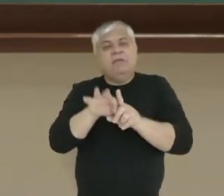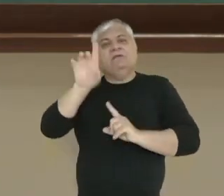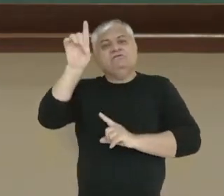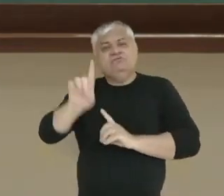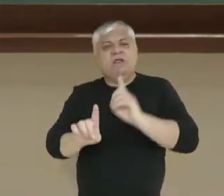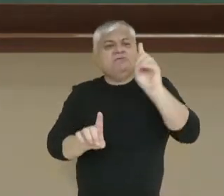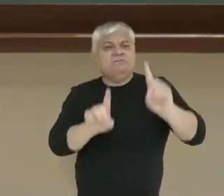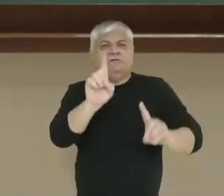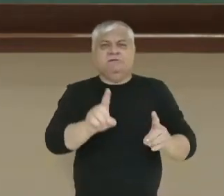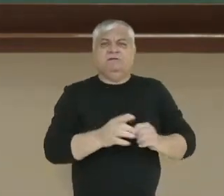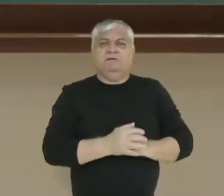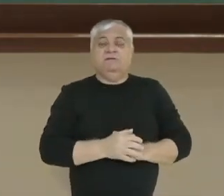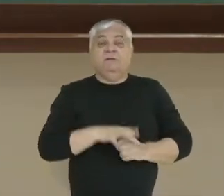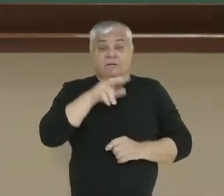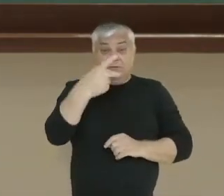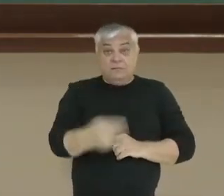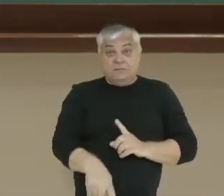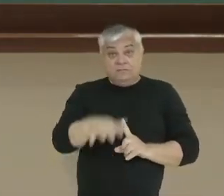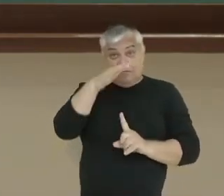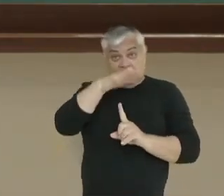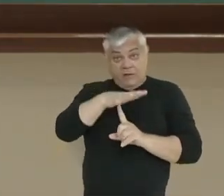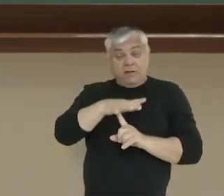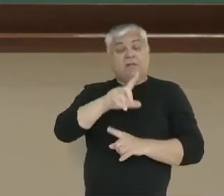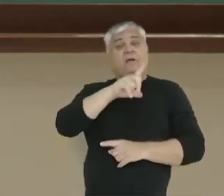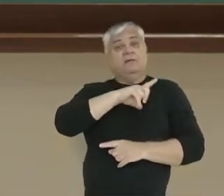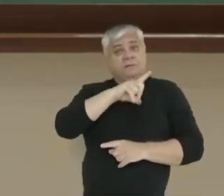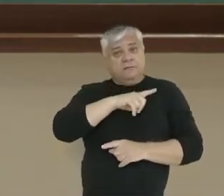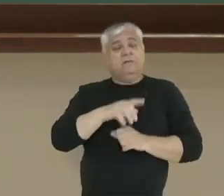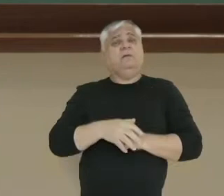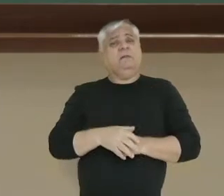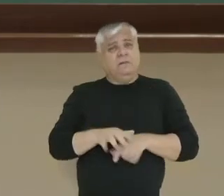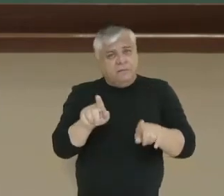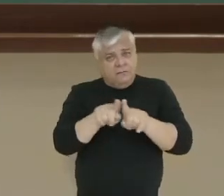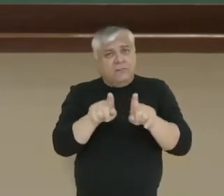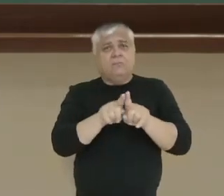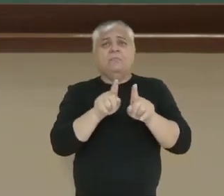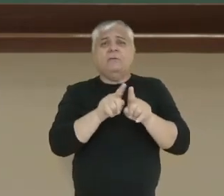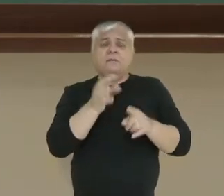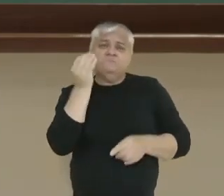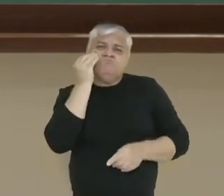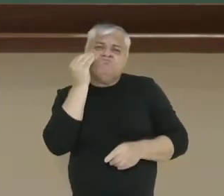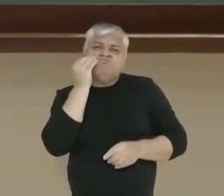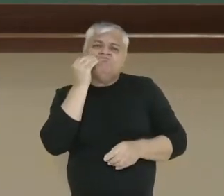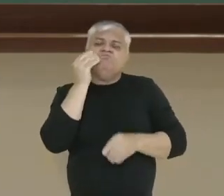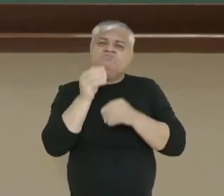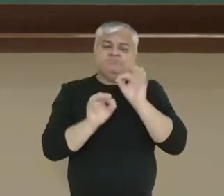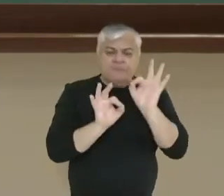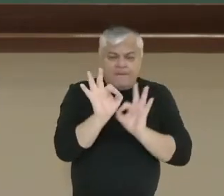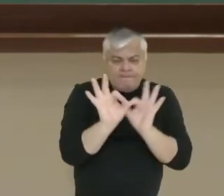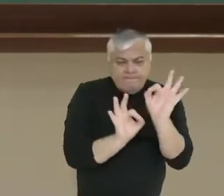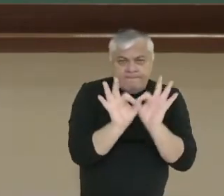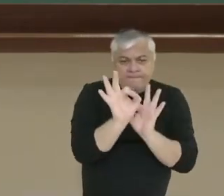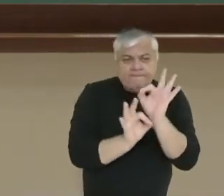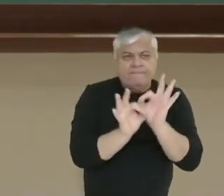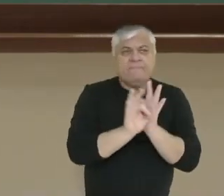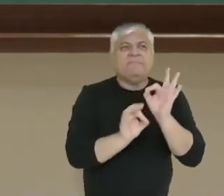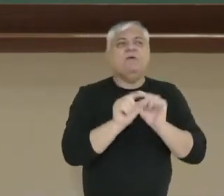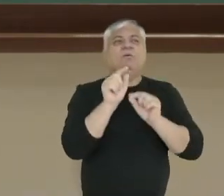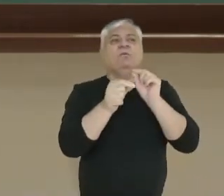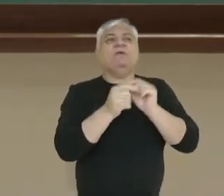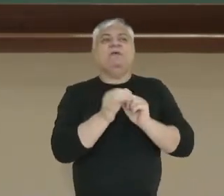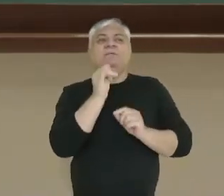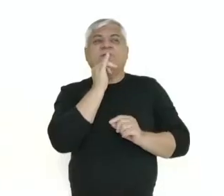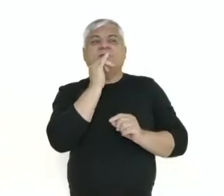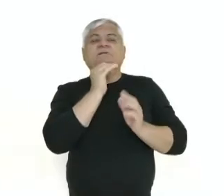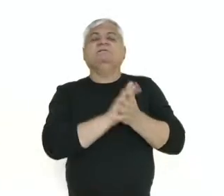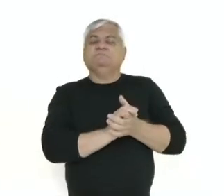do Brasil. E no Paraná existe também uma construção de uma tentativa de se construir então, né,